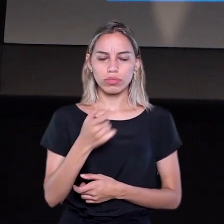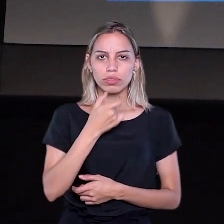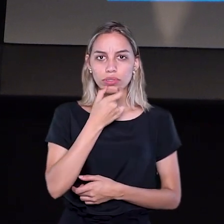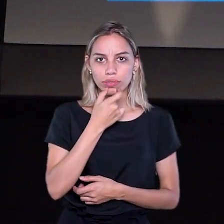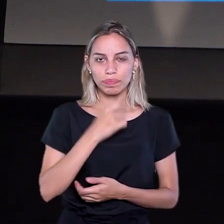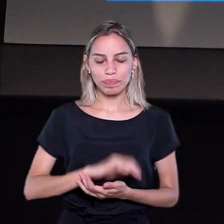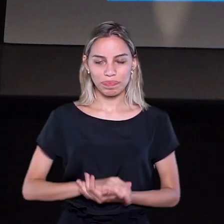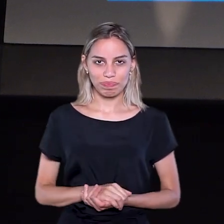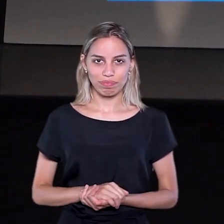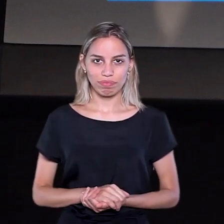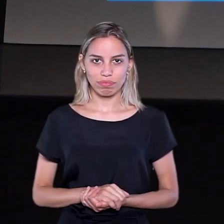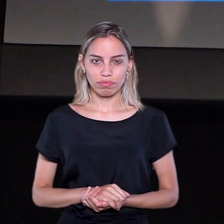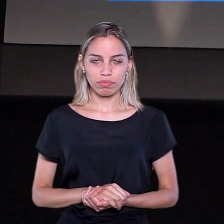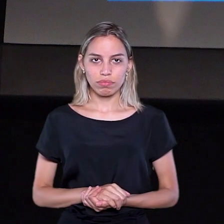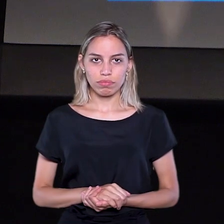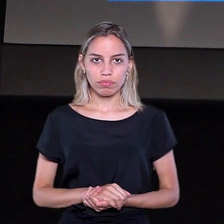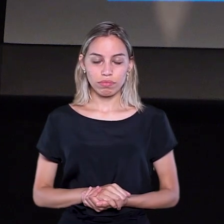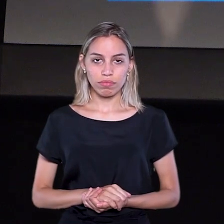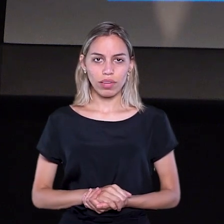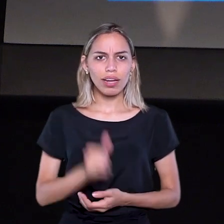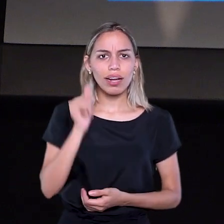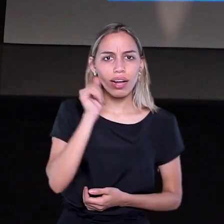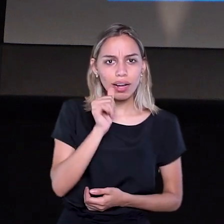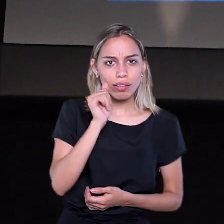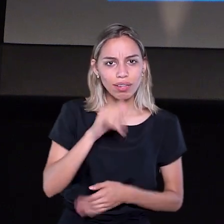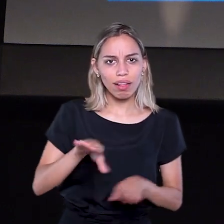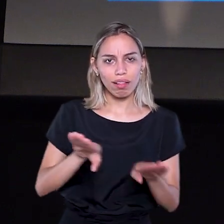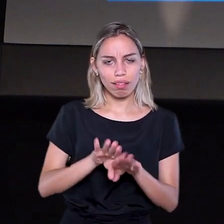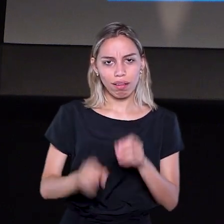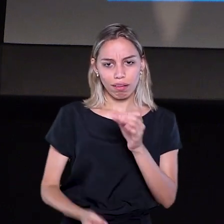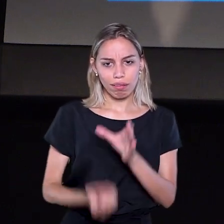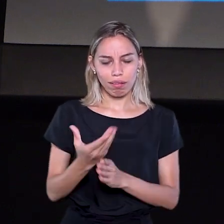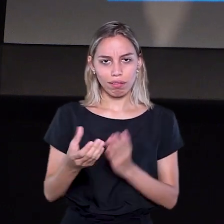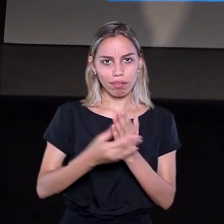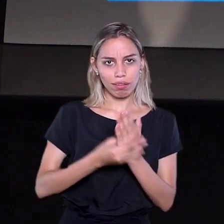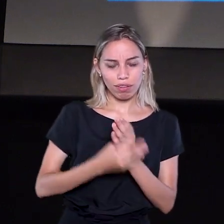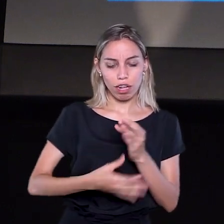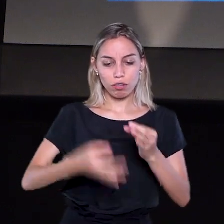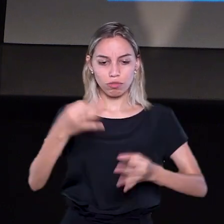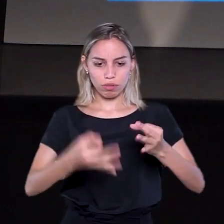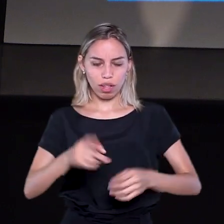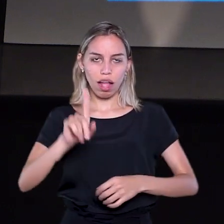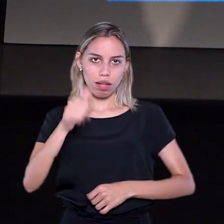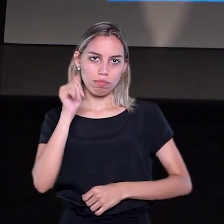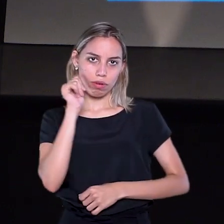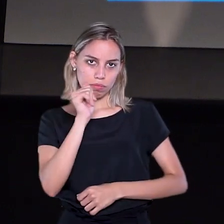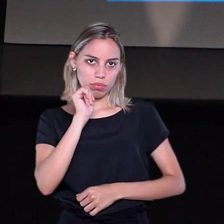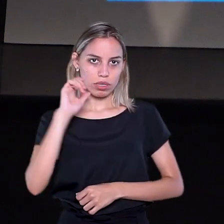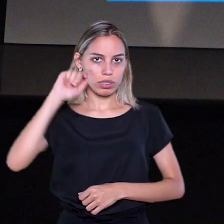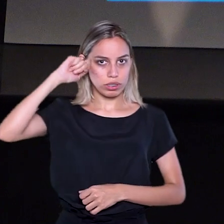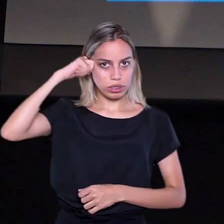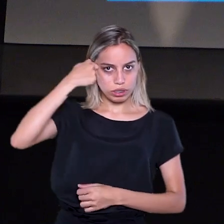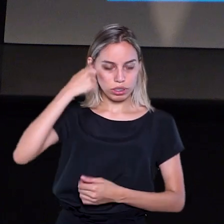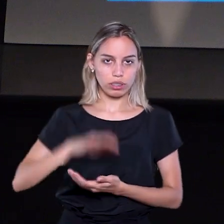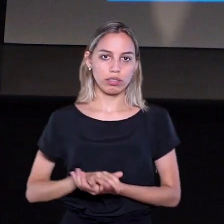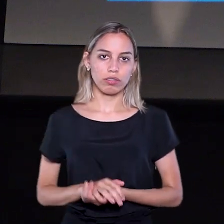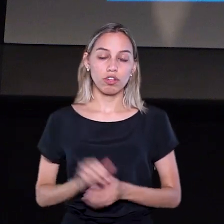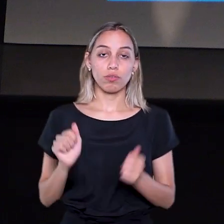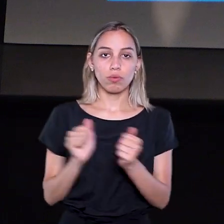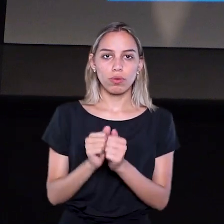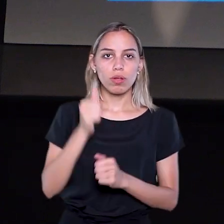African Descent. Lívia é também coautora do livro A Justiça é uma Mulher Negra, com